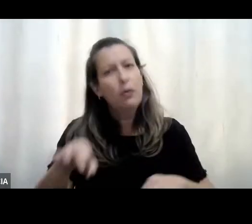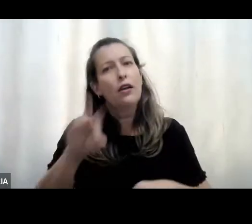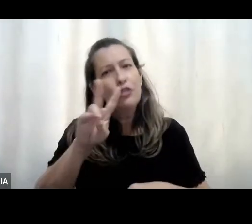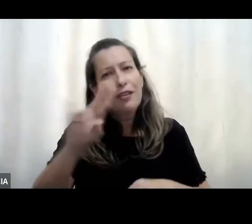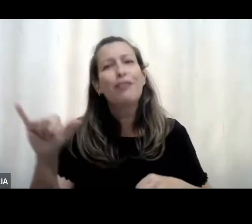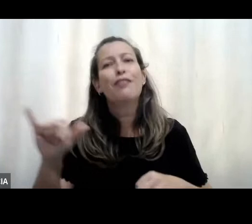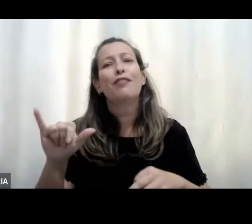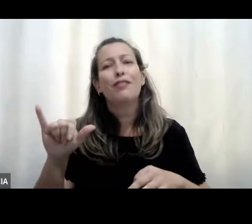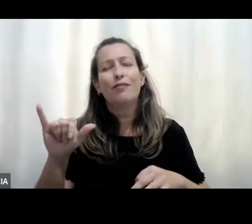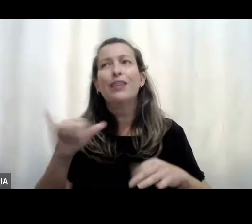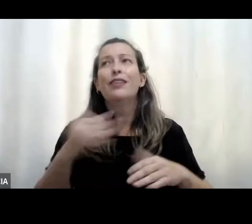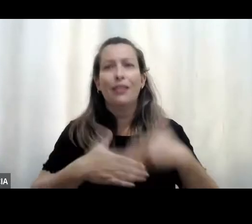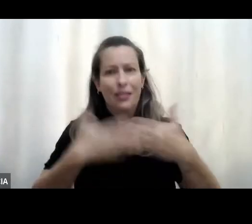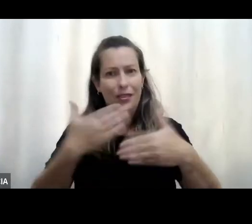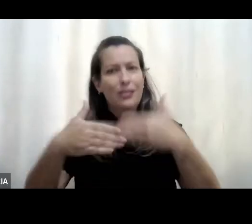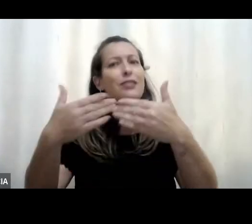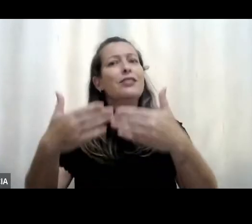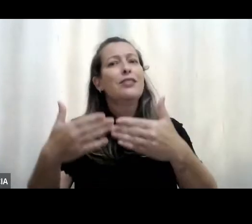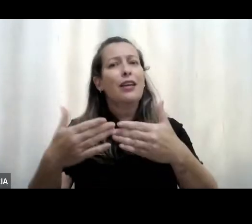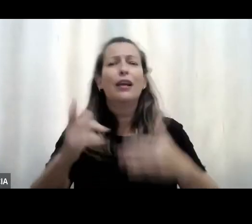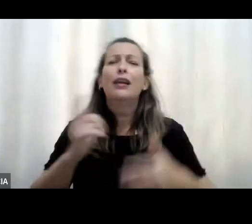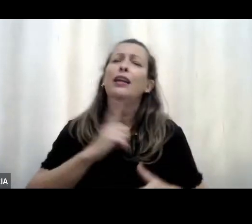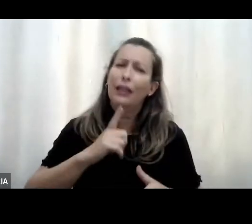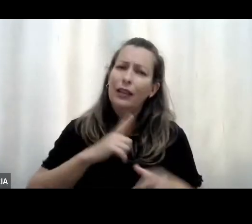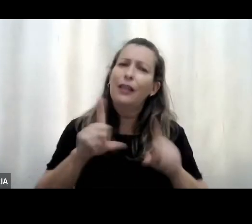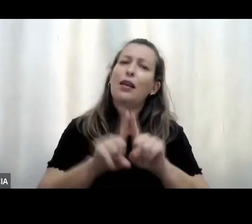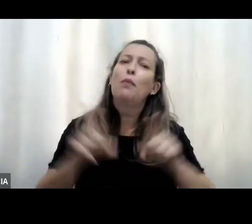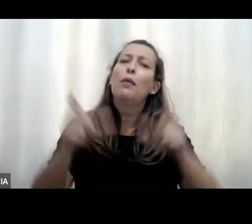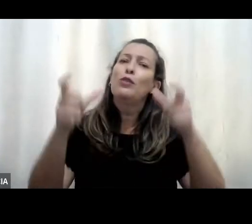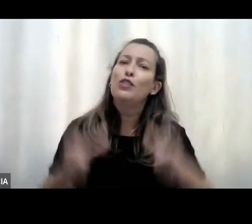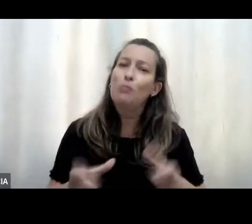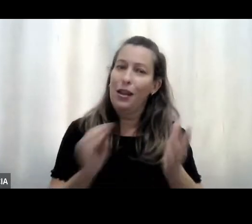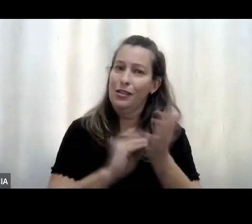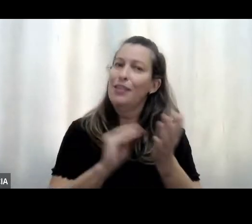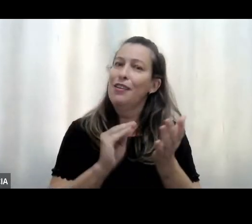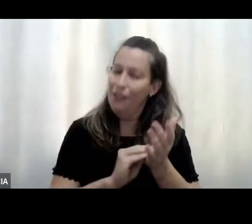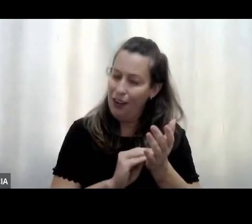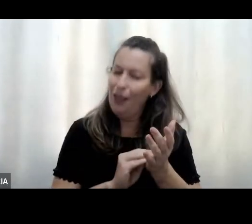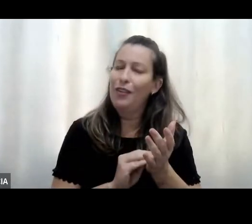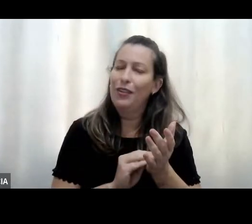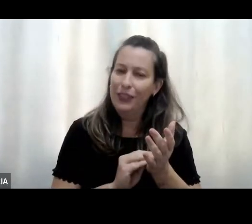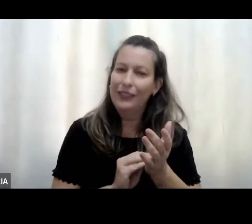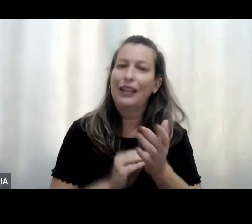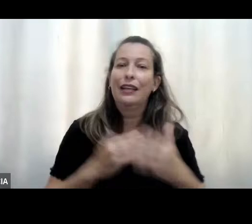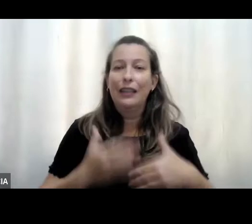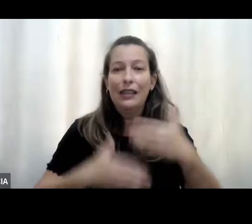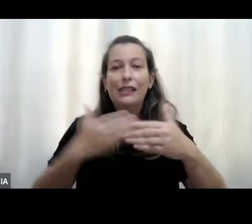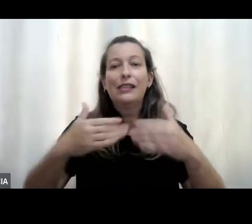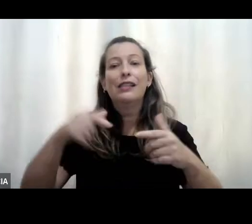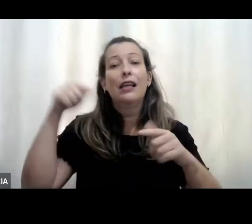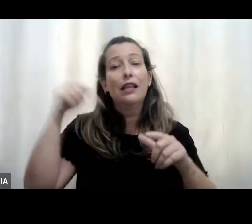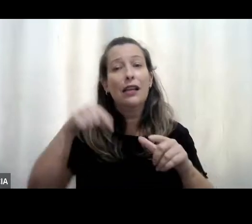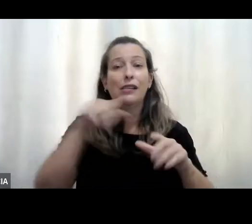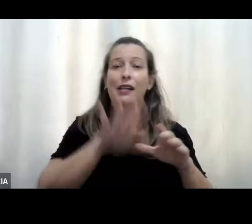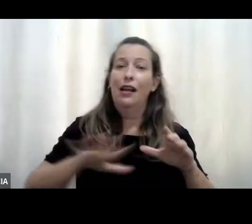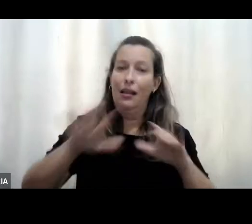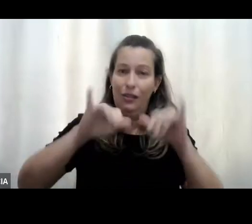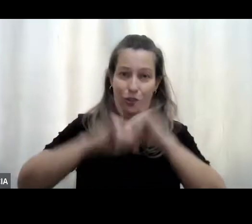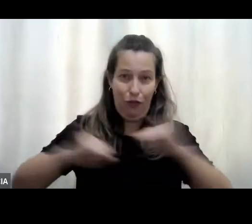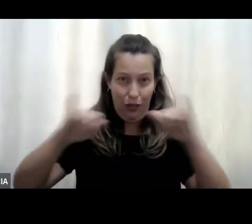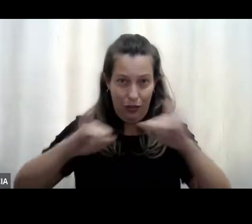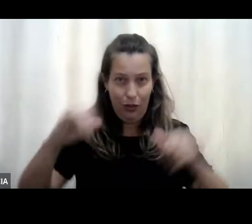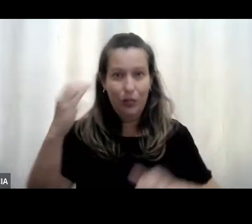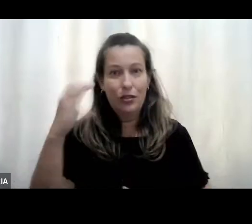crescer e ainda tem um espaço para crescer ainda mais nessa área de divulgação científica. Bom, isso